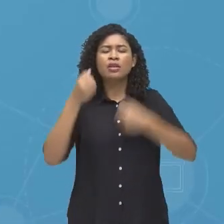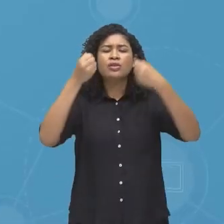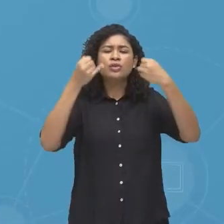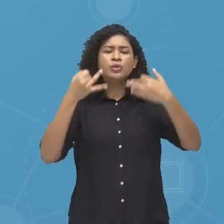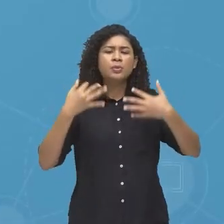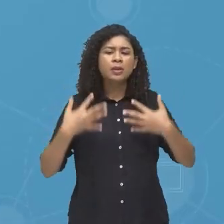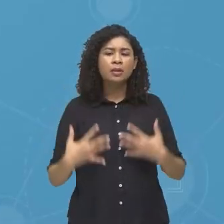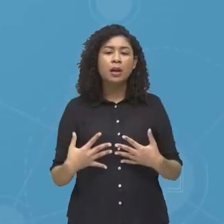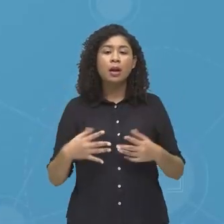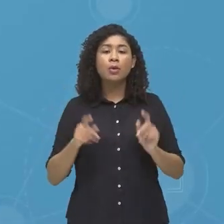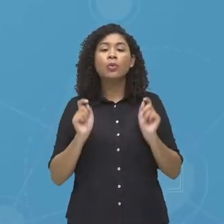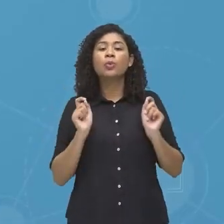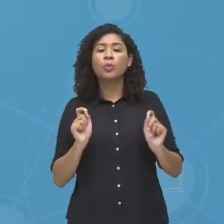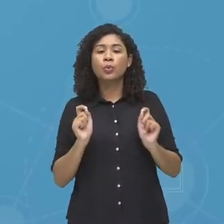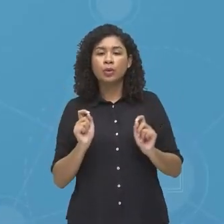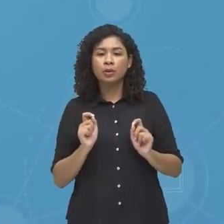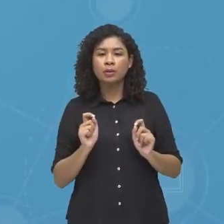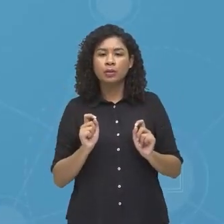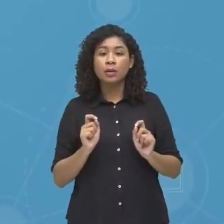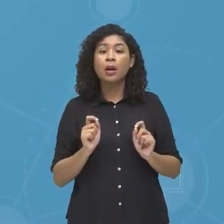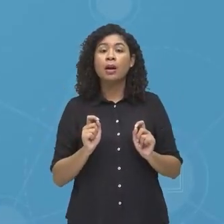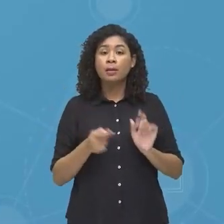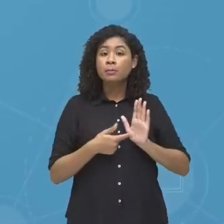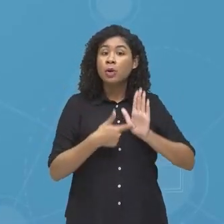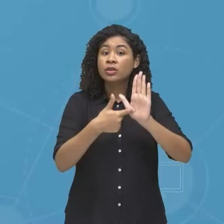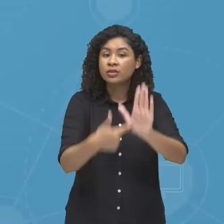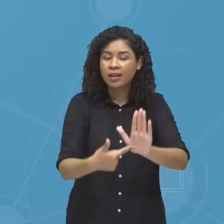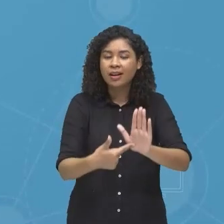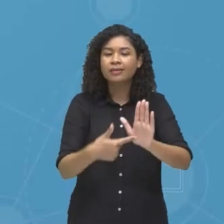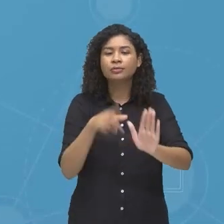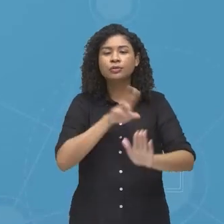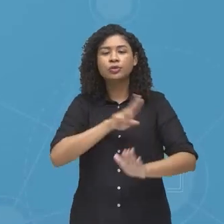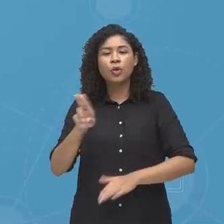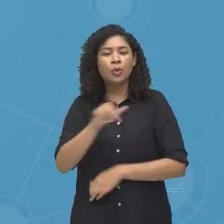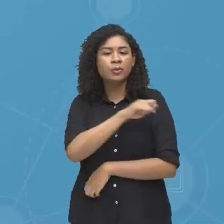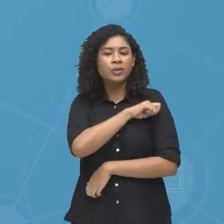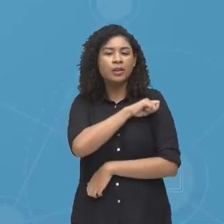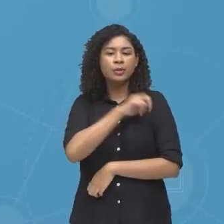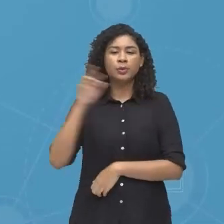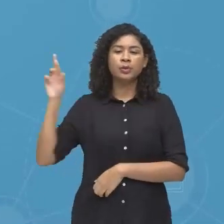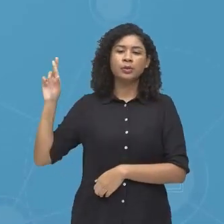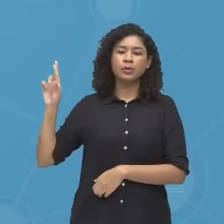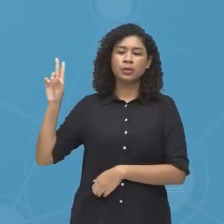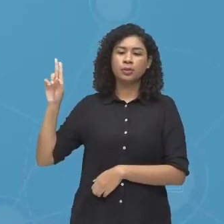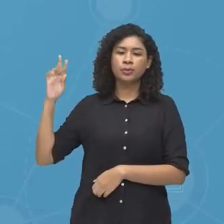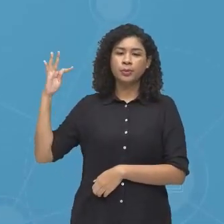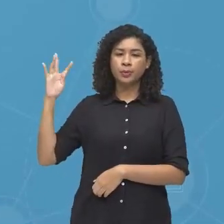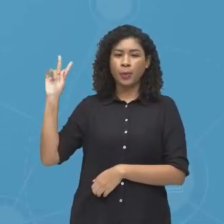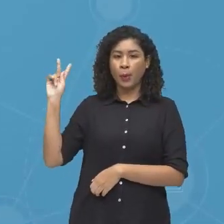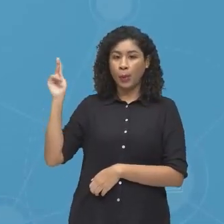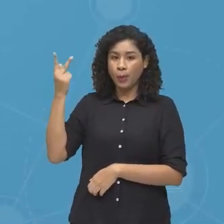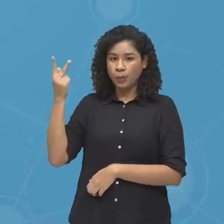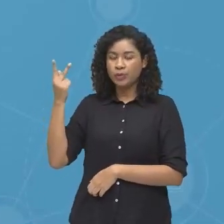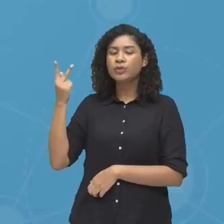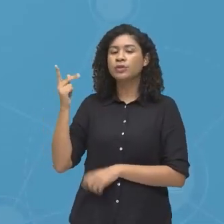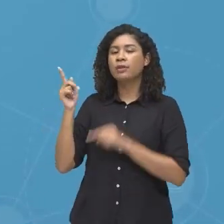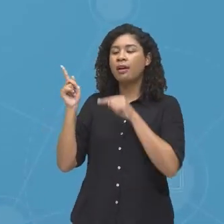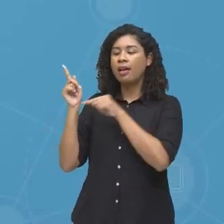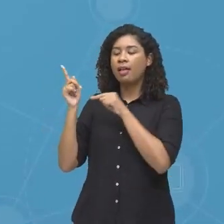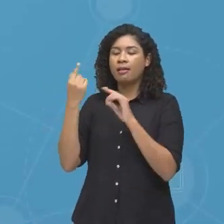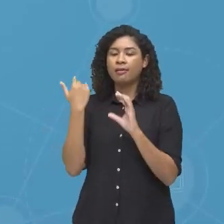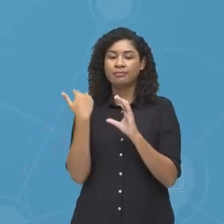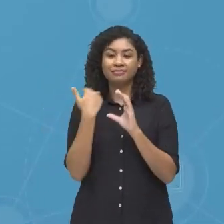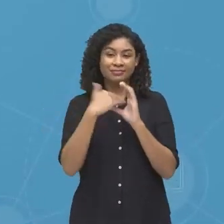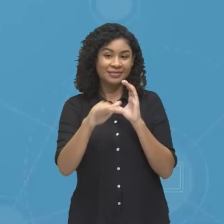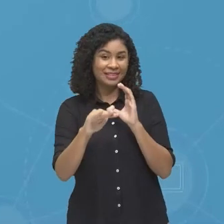a contribuição da Ruth Sanches, né? E ela colocou algo muito, muito legal. Ó. A